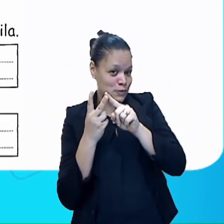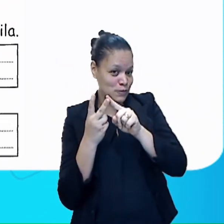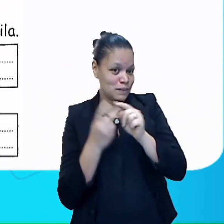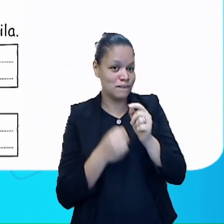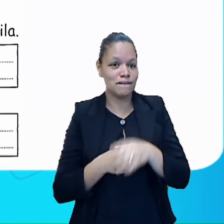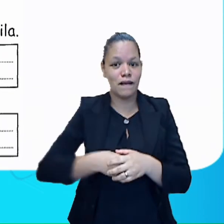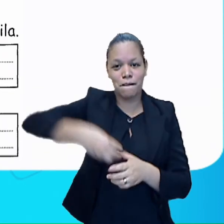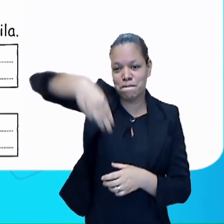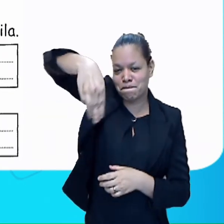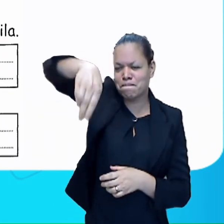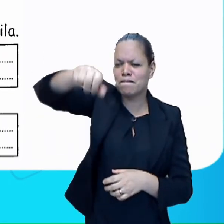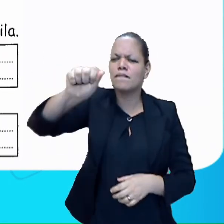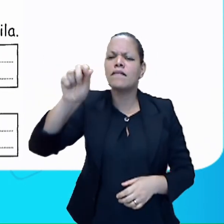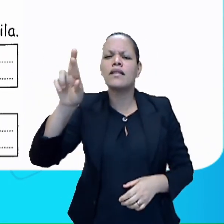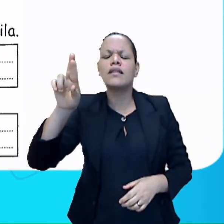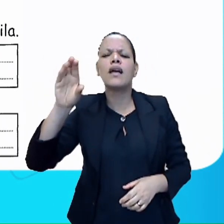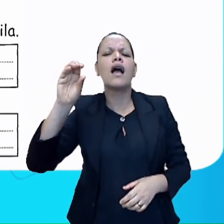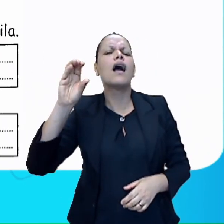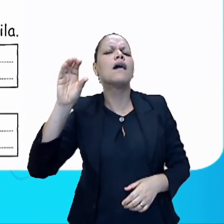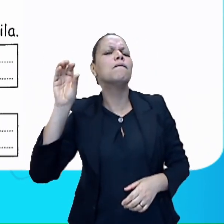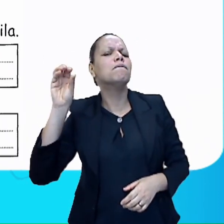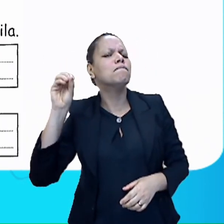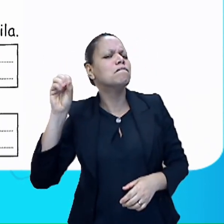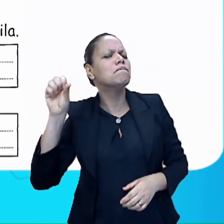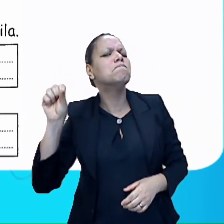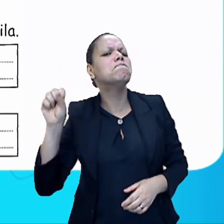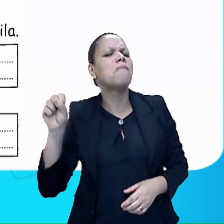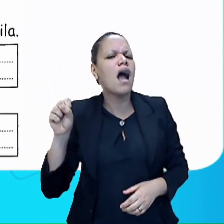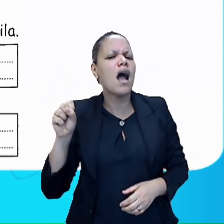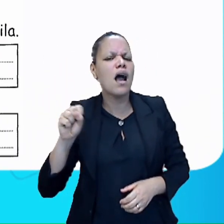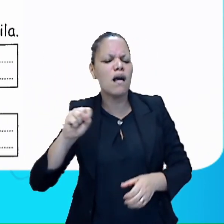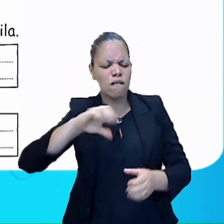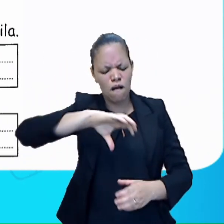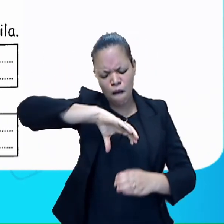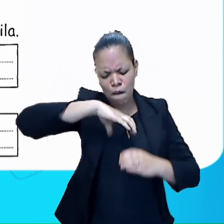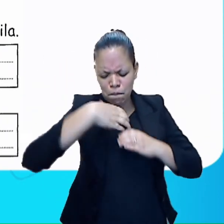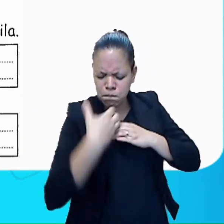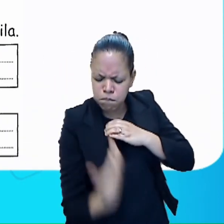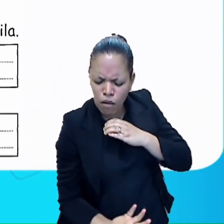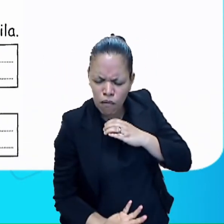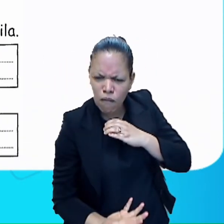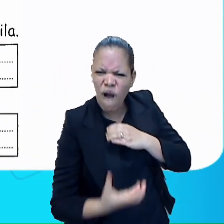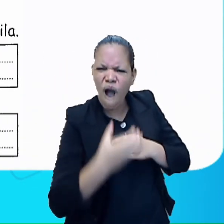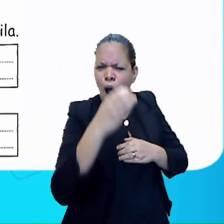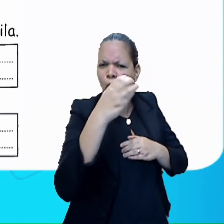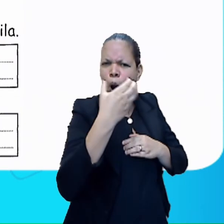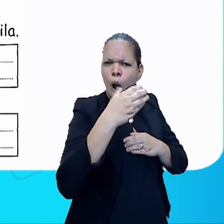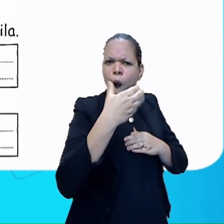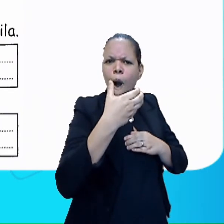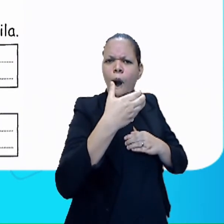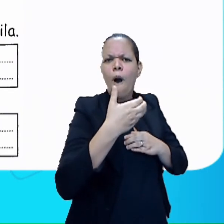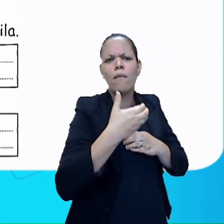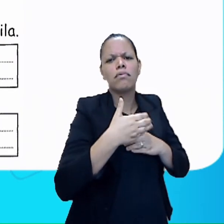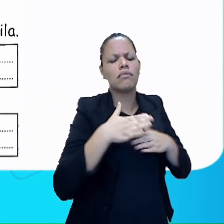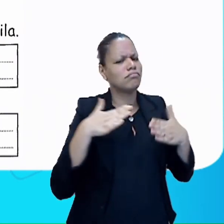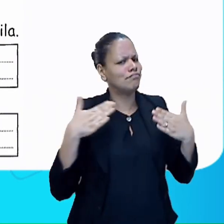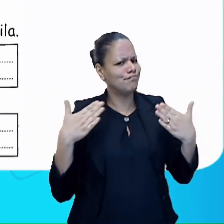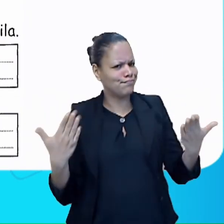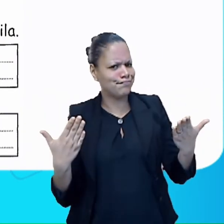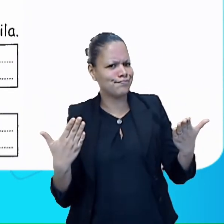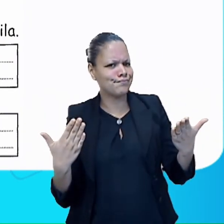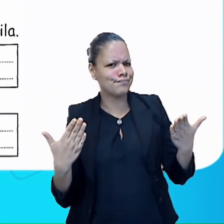Afirmativa. Realmente o Marcos quebrou. Para ser negativa, como seria? Marcos não quebrou o